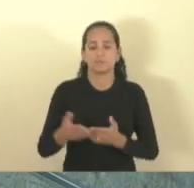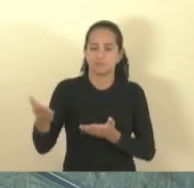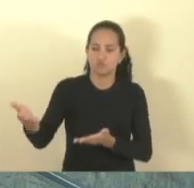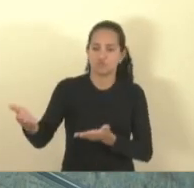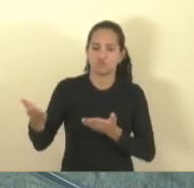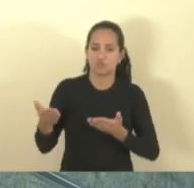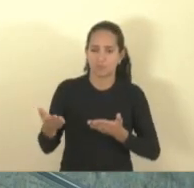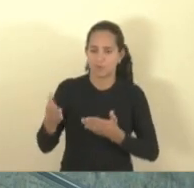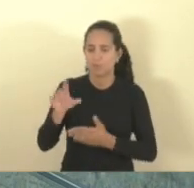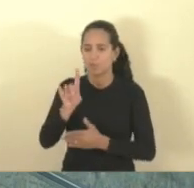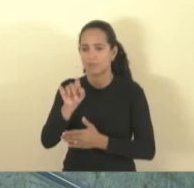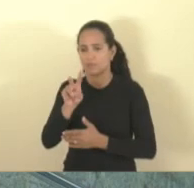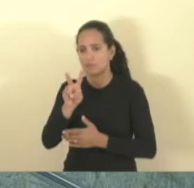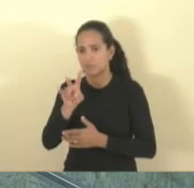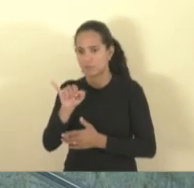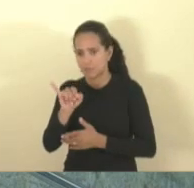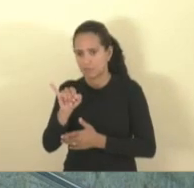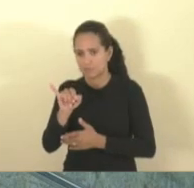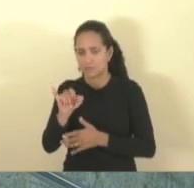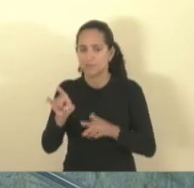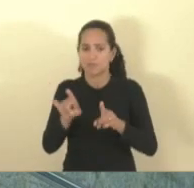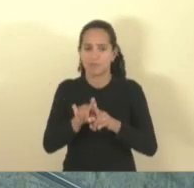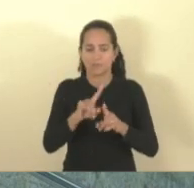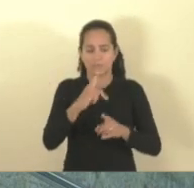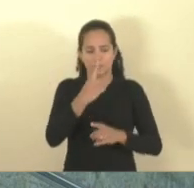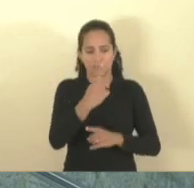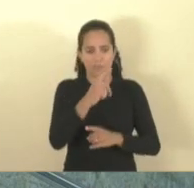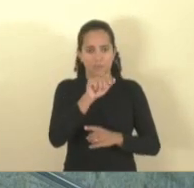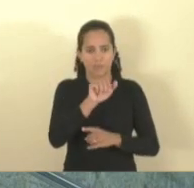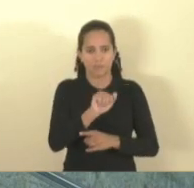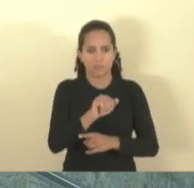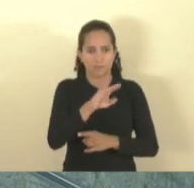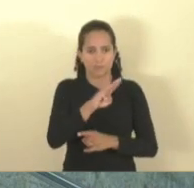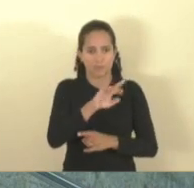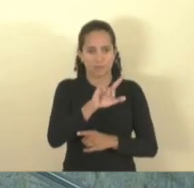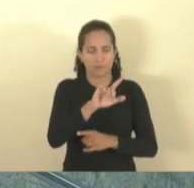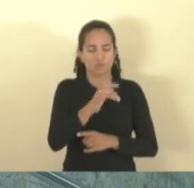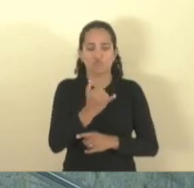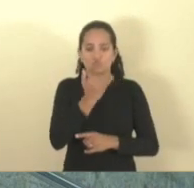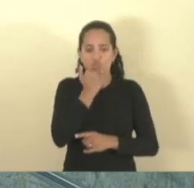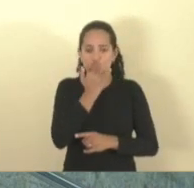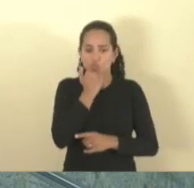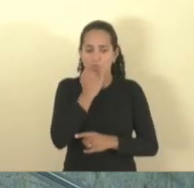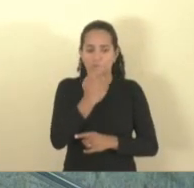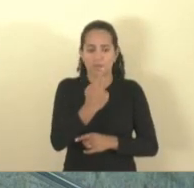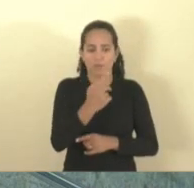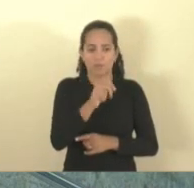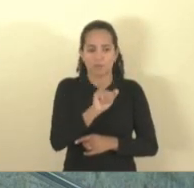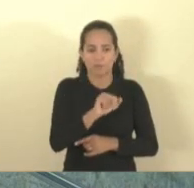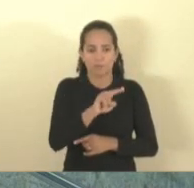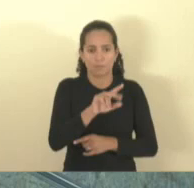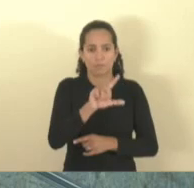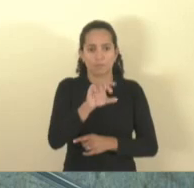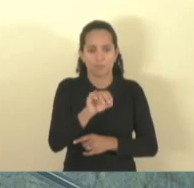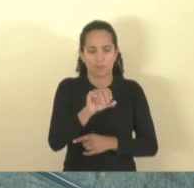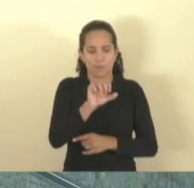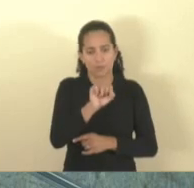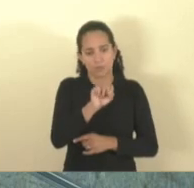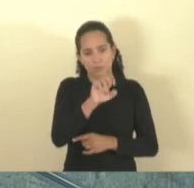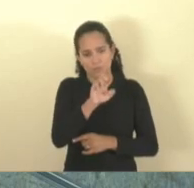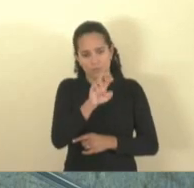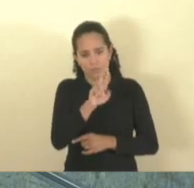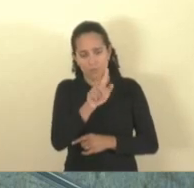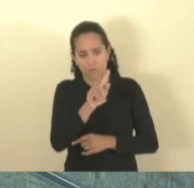acompanhe. Pablo também, por gentileza, diretor Paulo. Gerente Paulo Sérgio de Souza,